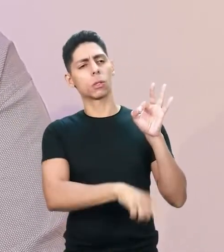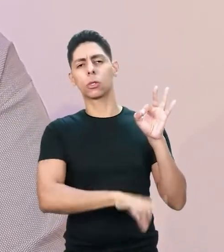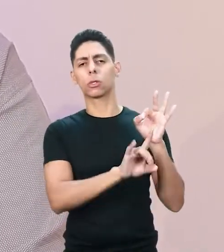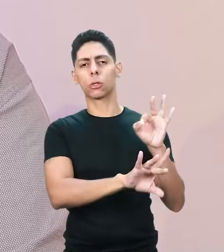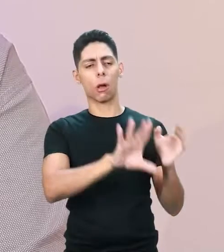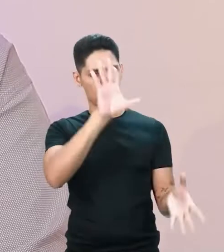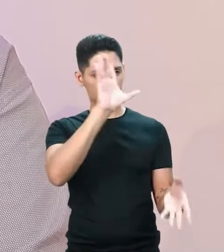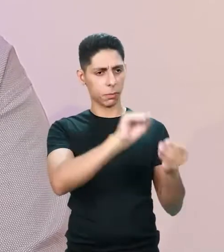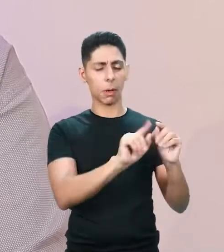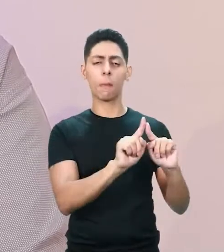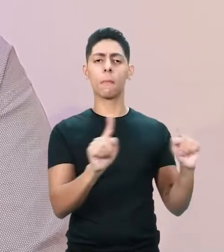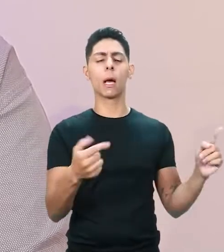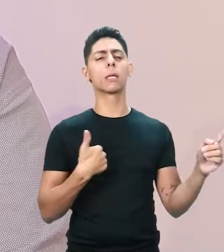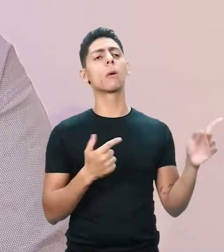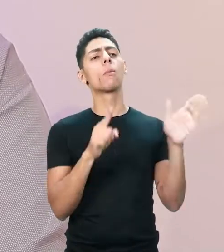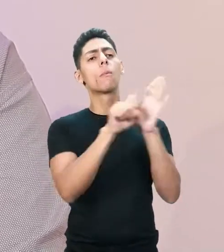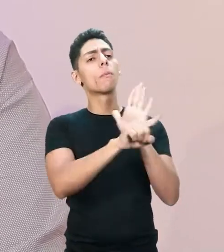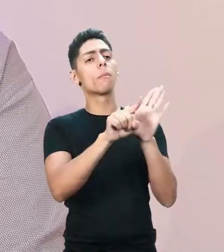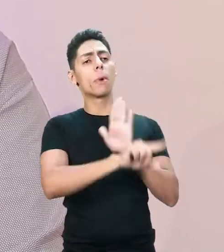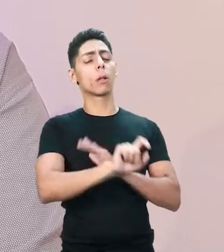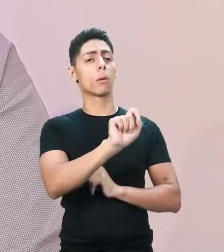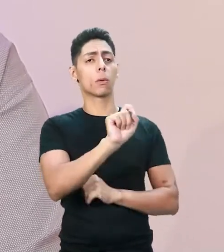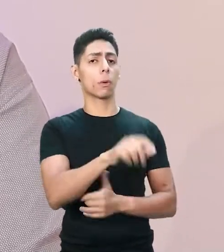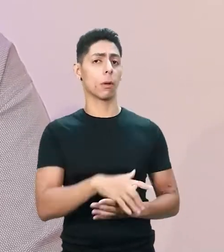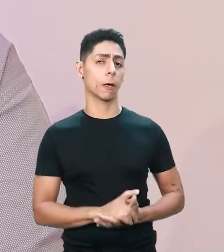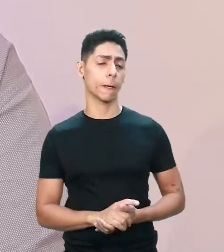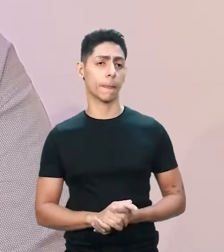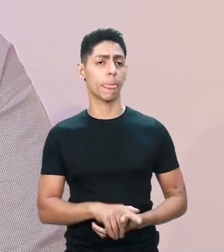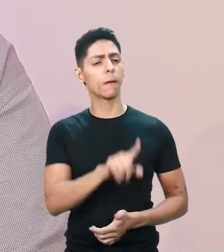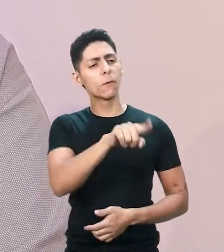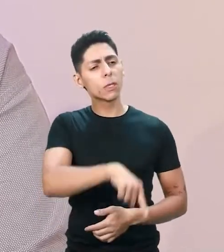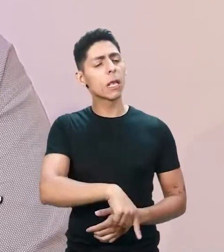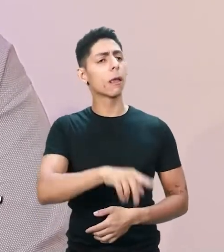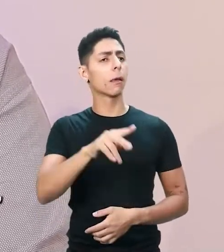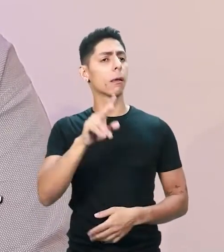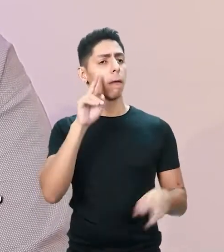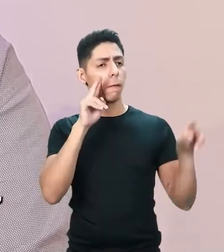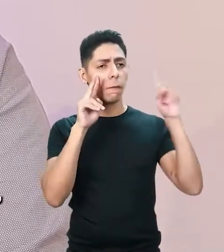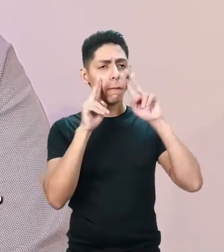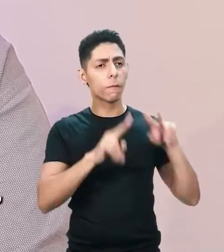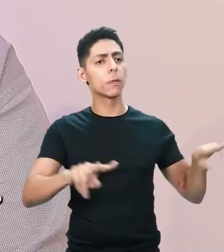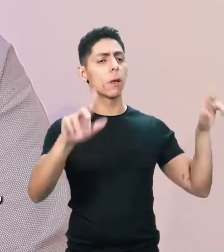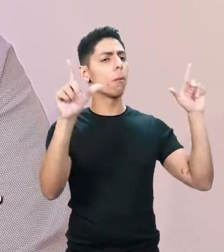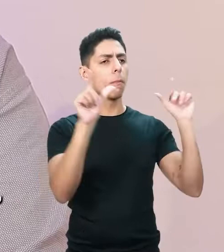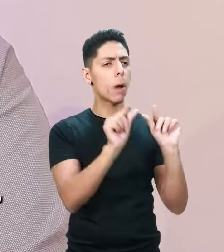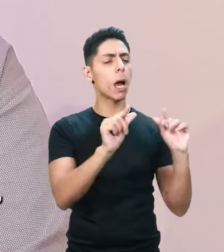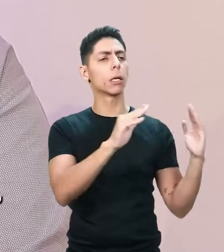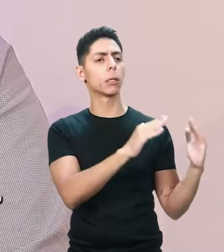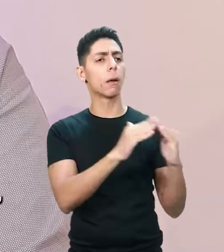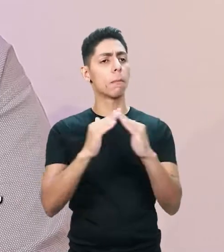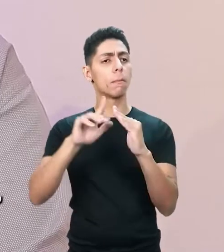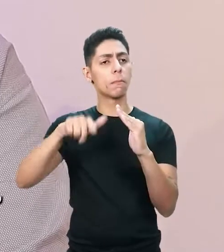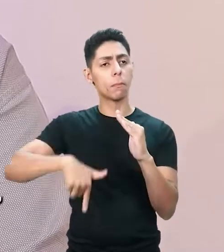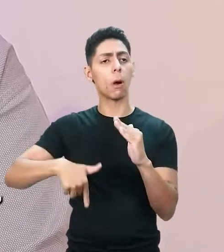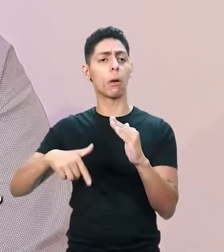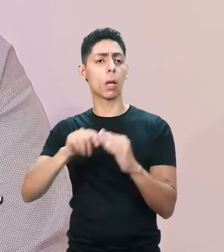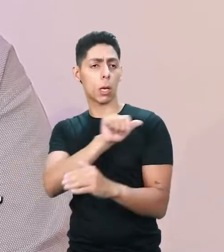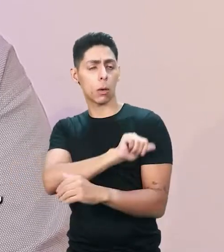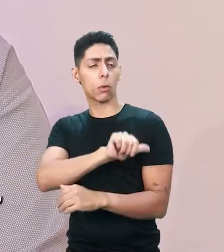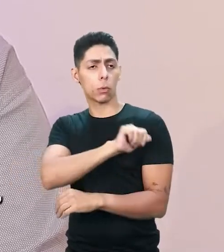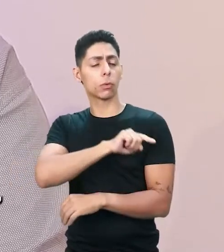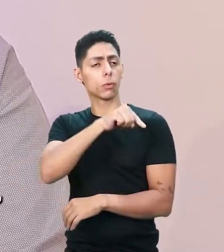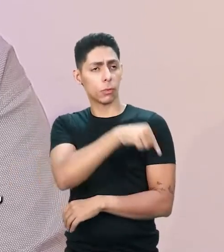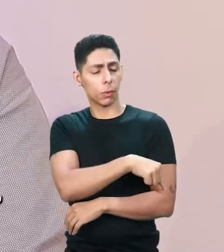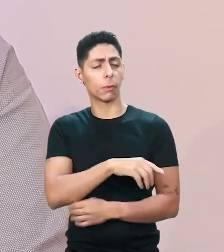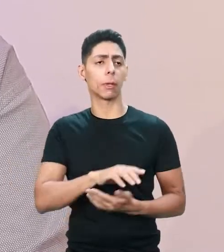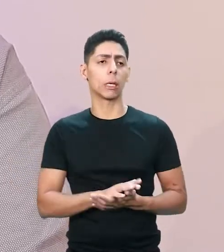rádio. Mas deixa eu te perguntar uma coisa. Você com baixa visão, morando no subúrbio do Rio de Janeiro, estudando